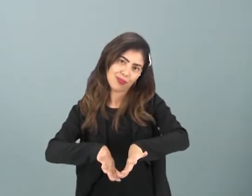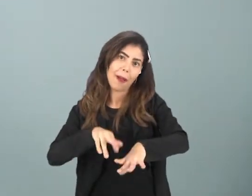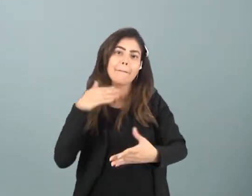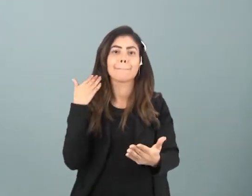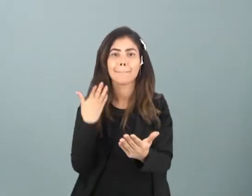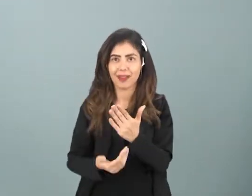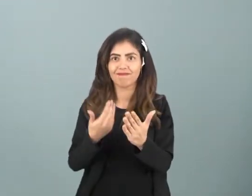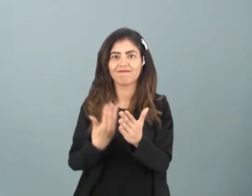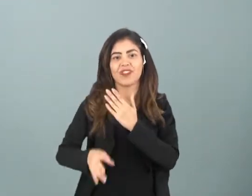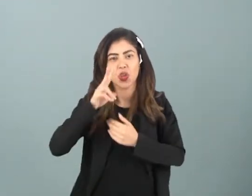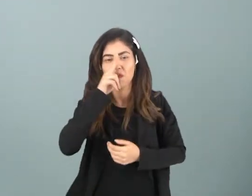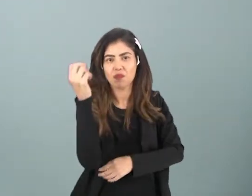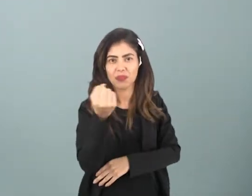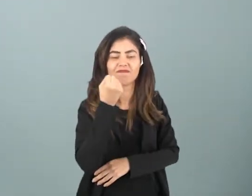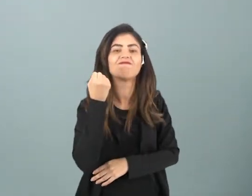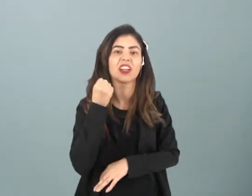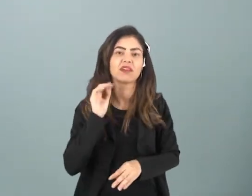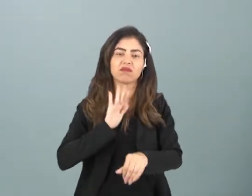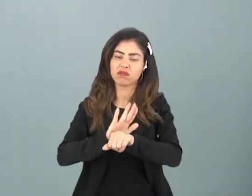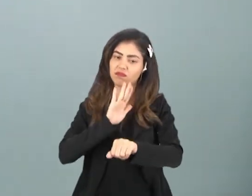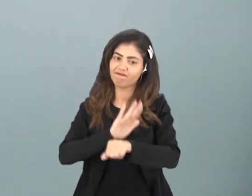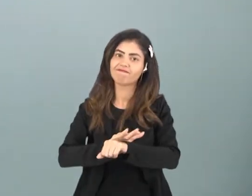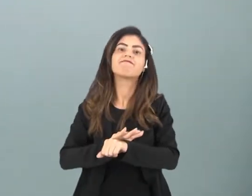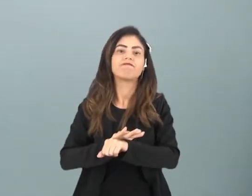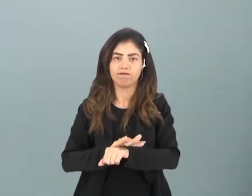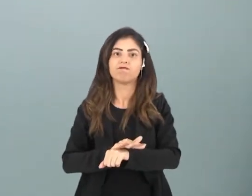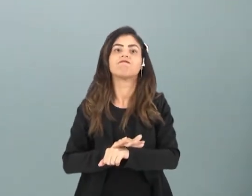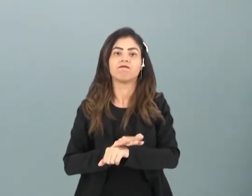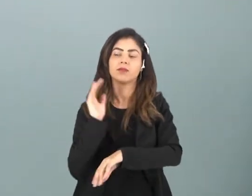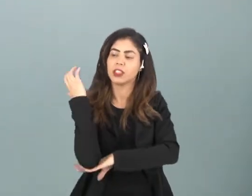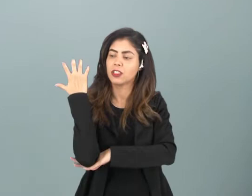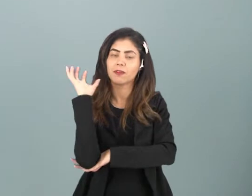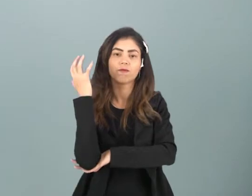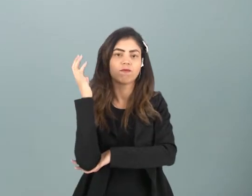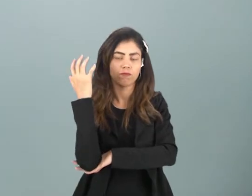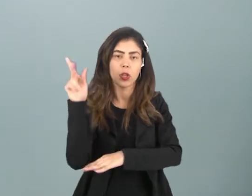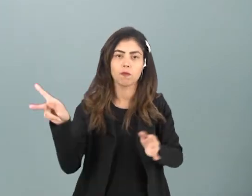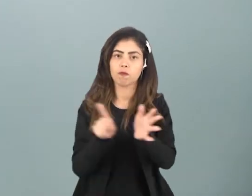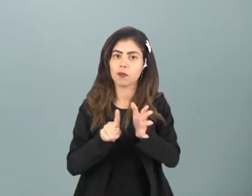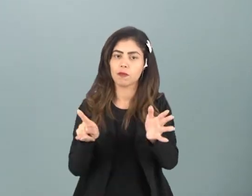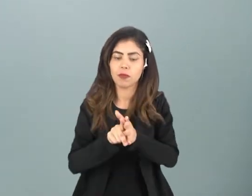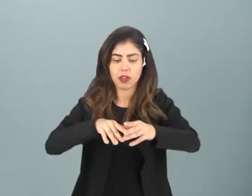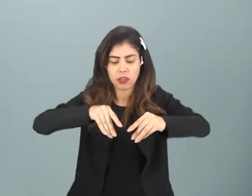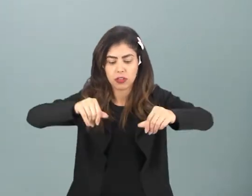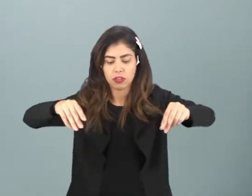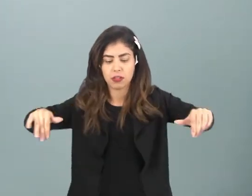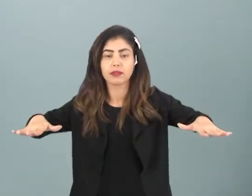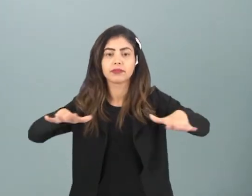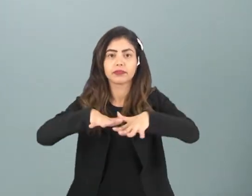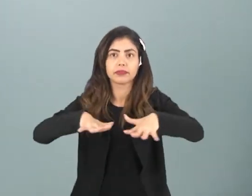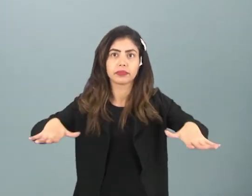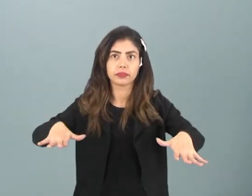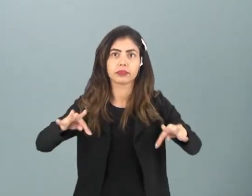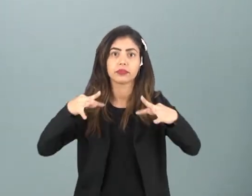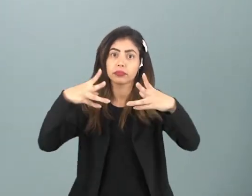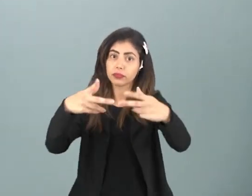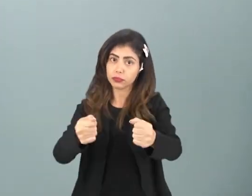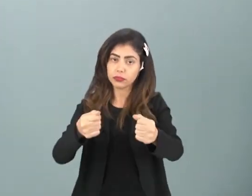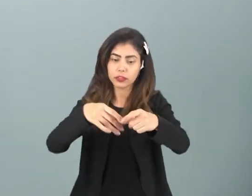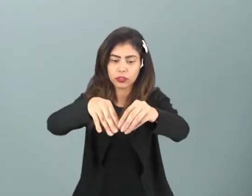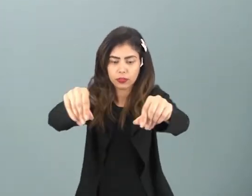que ela tinha até então em função dessa camada que se dispersa. Então os nutrientes daí são todos